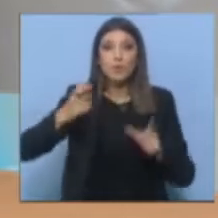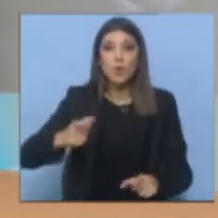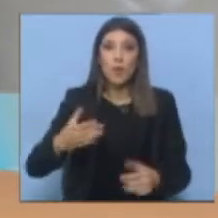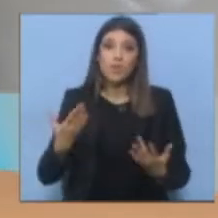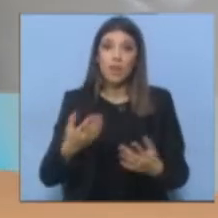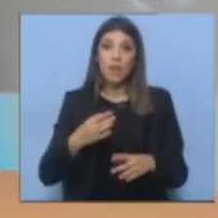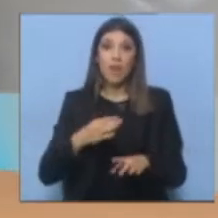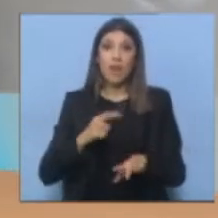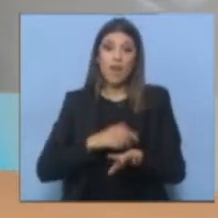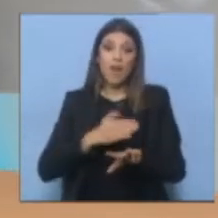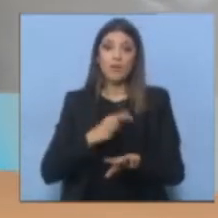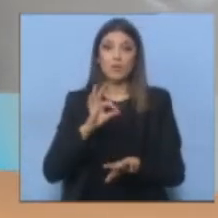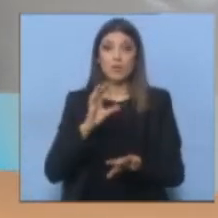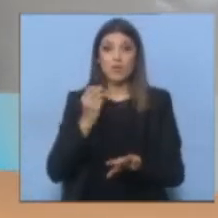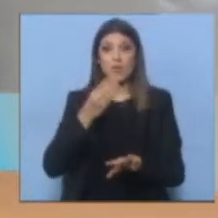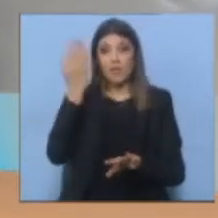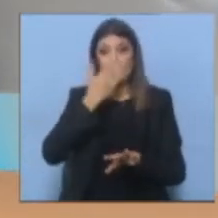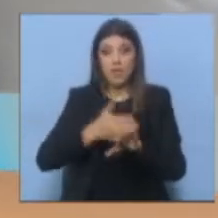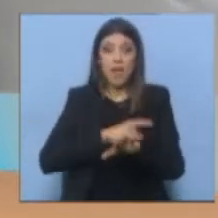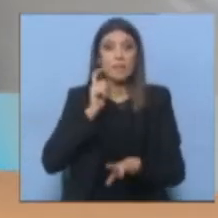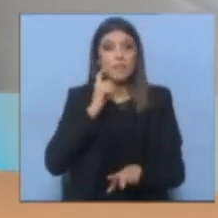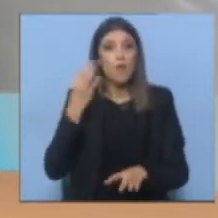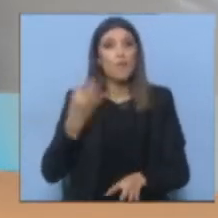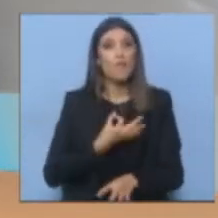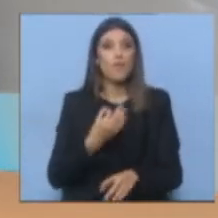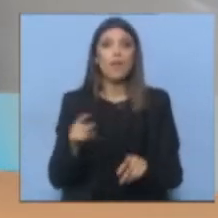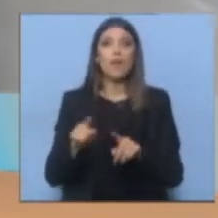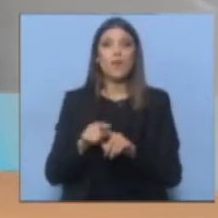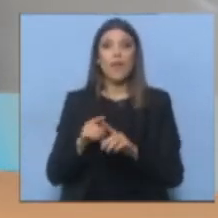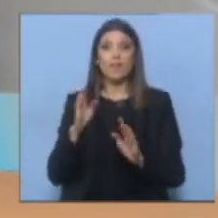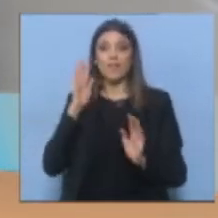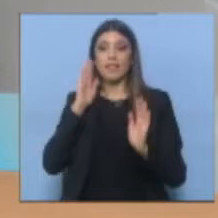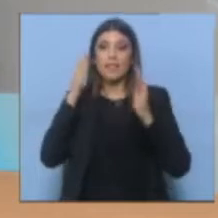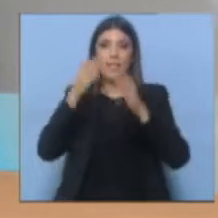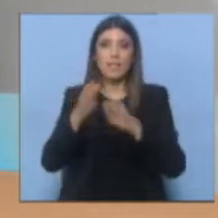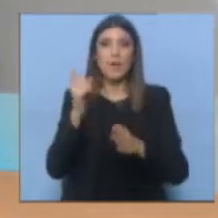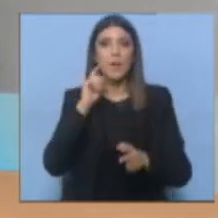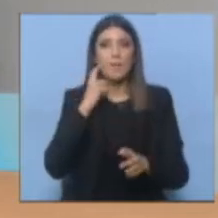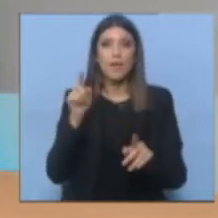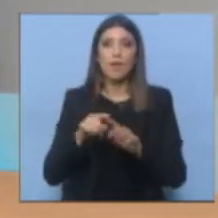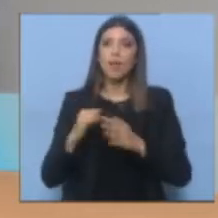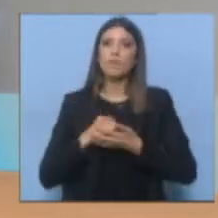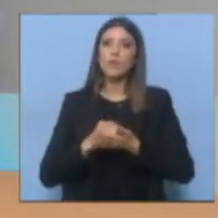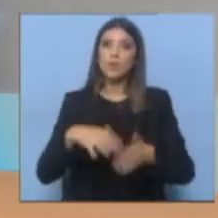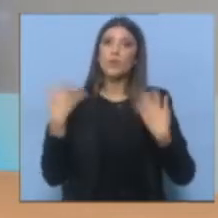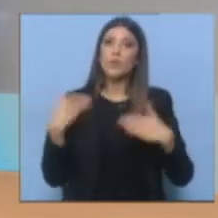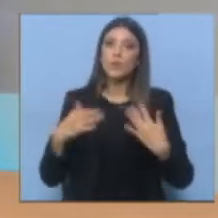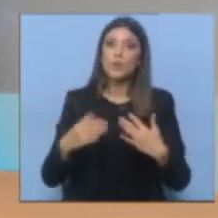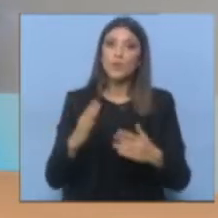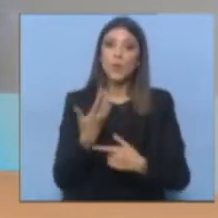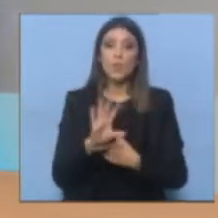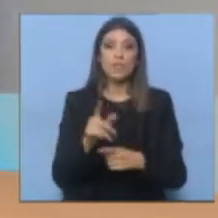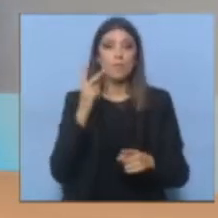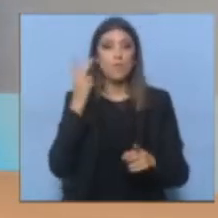neste processo de conversão, não é? Em direção à Páscoa, mas realmente é uma ajuda preciosa que o exemplo de vida destas pessoas